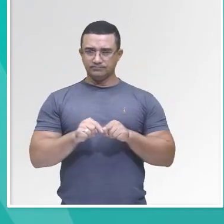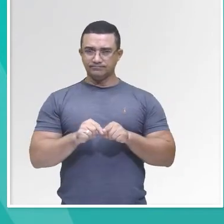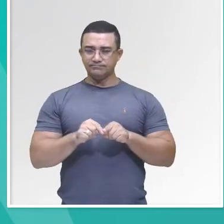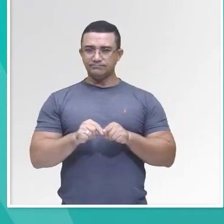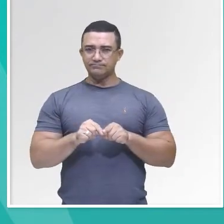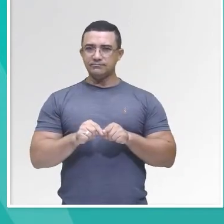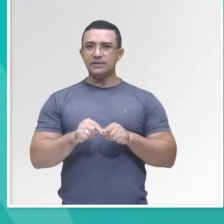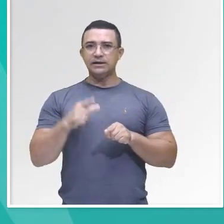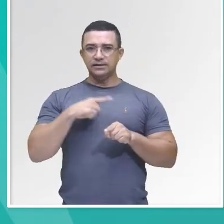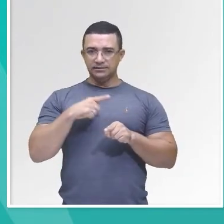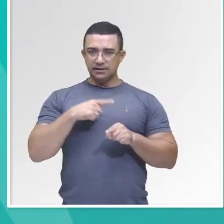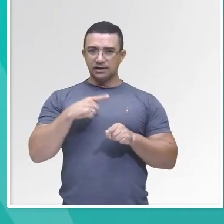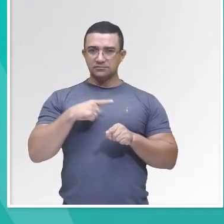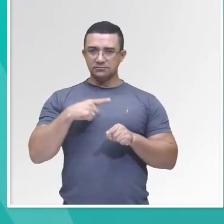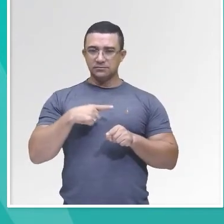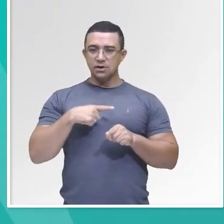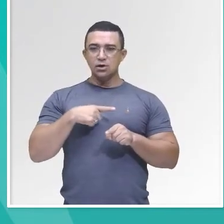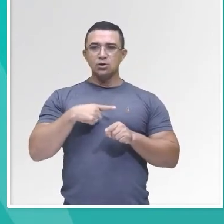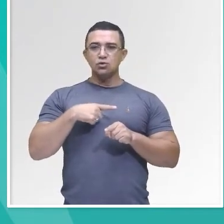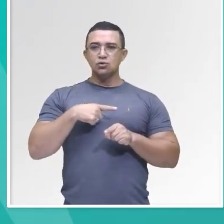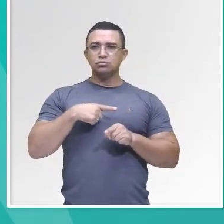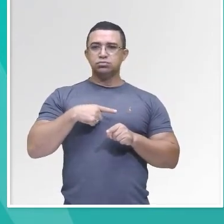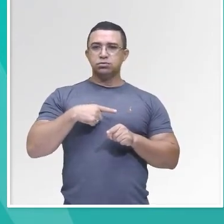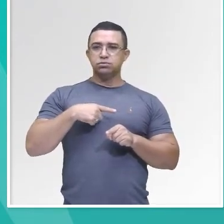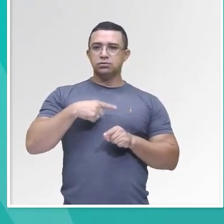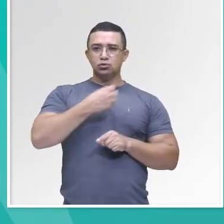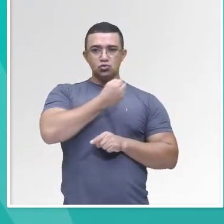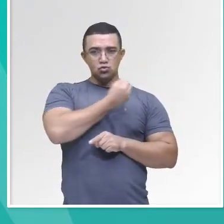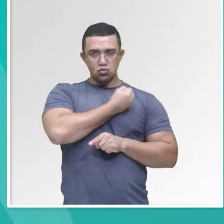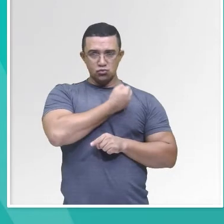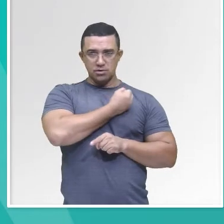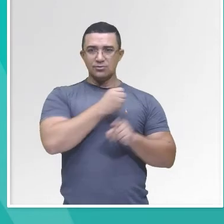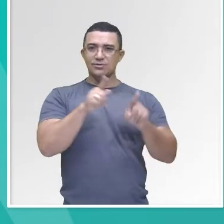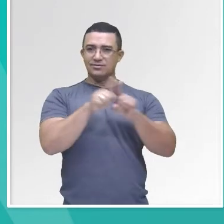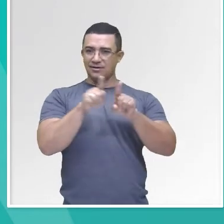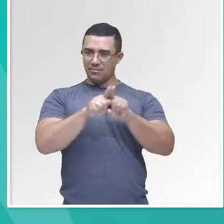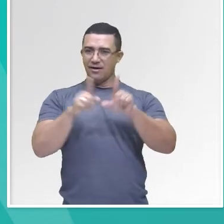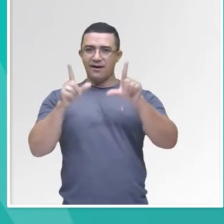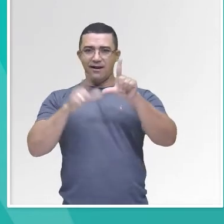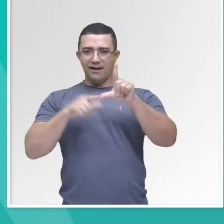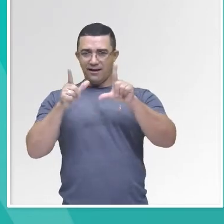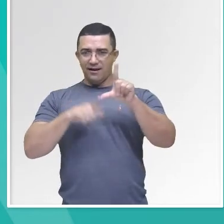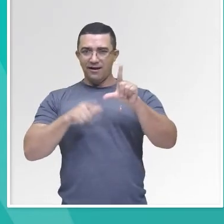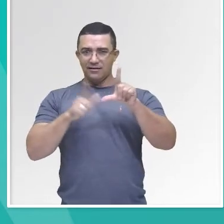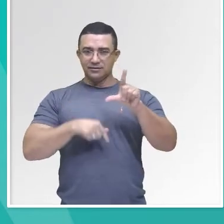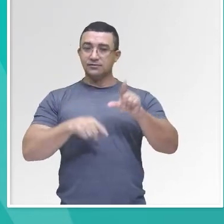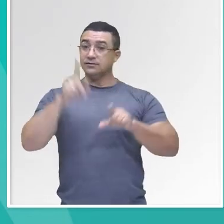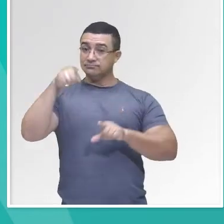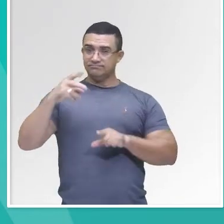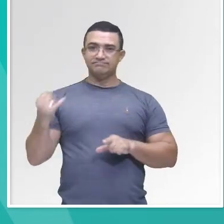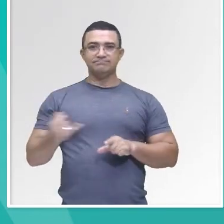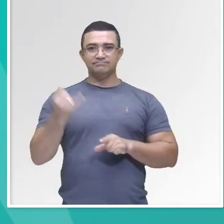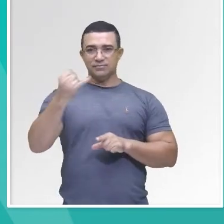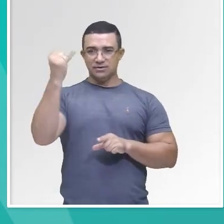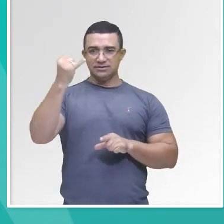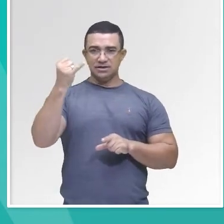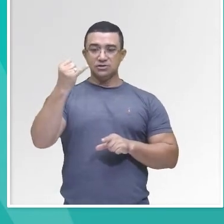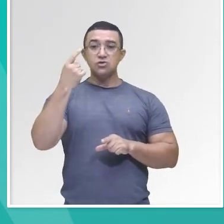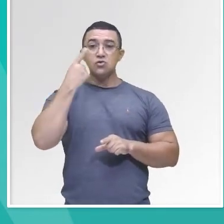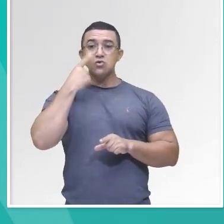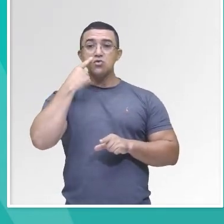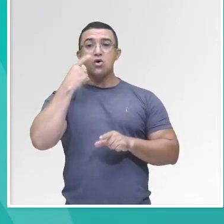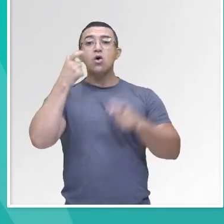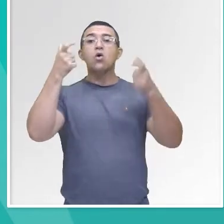temos números e letras, que são importantes por quê? Para marcar a